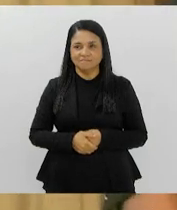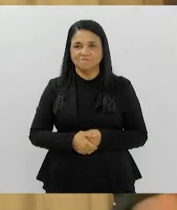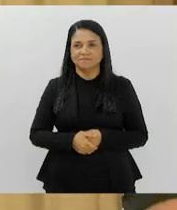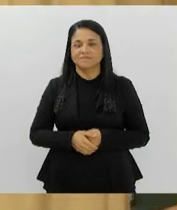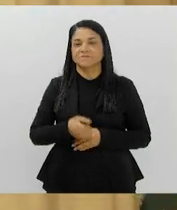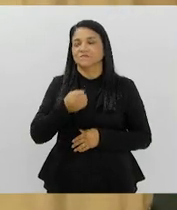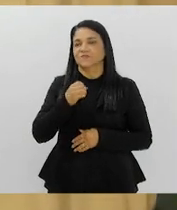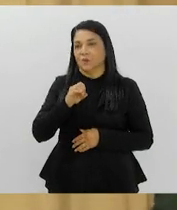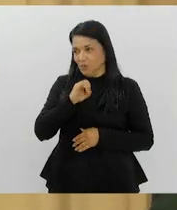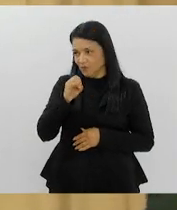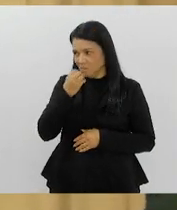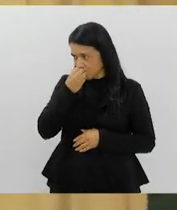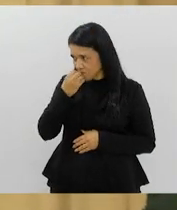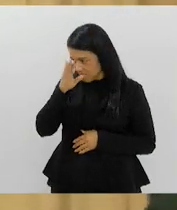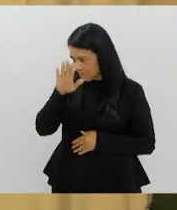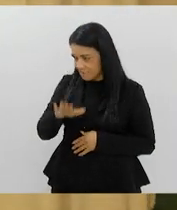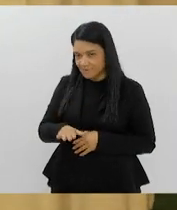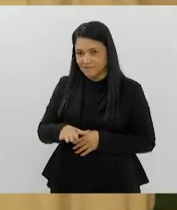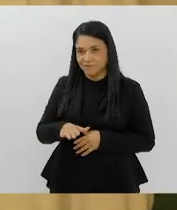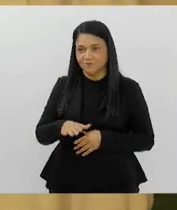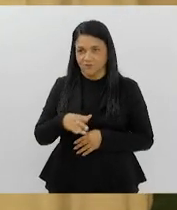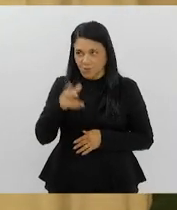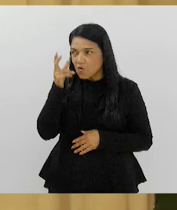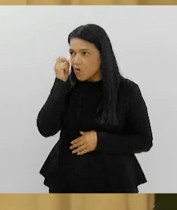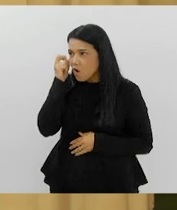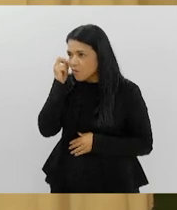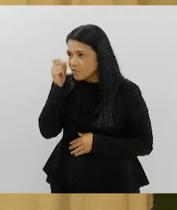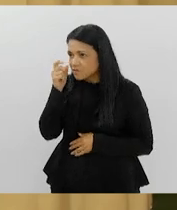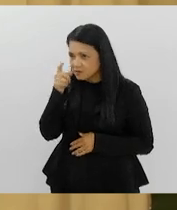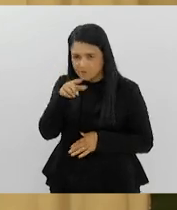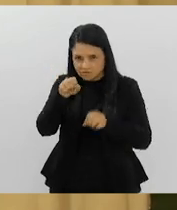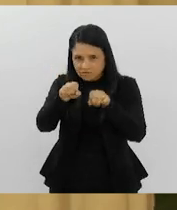Oi, boa tarde. Me ouvem? O pessoal aí atrás me ouve?